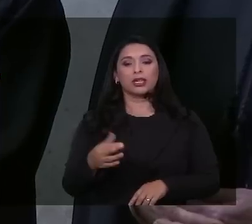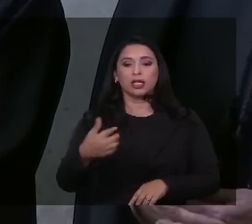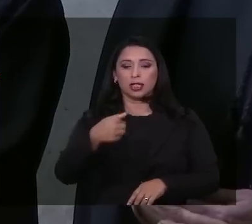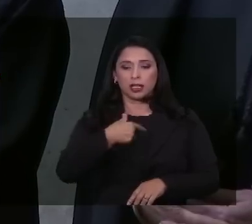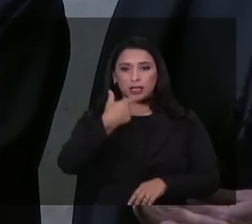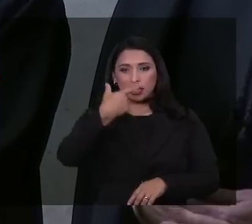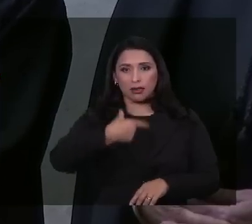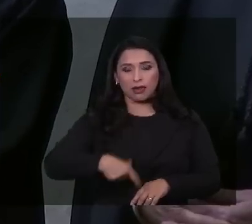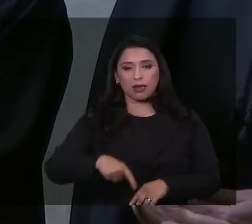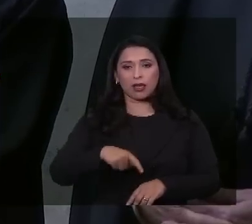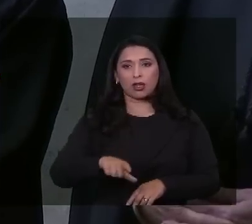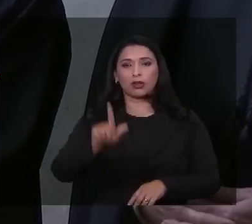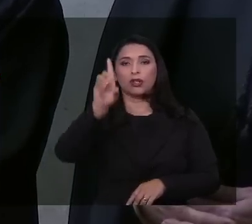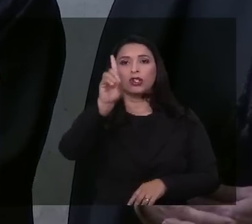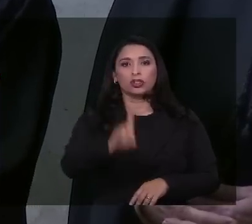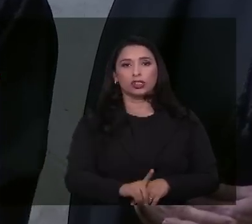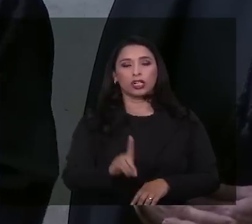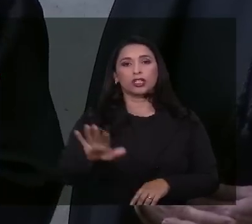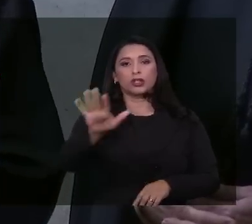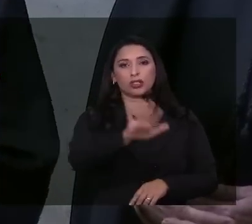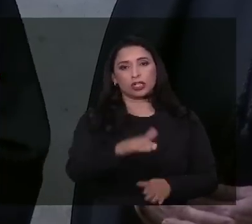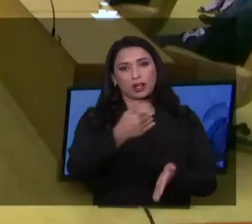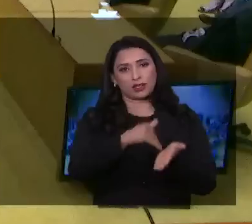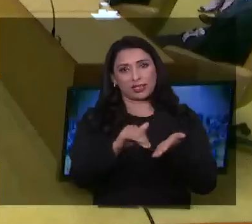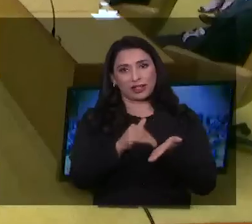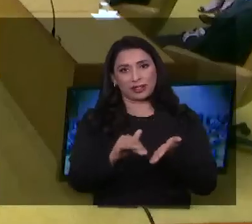Miguel Piazzi, diretor-geral da Secretaria.